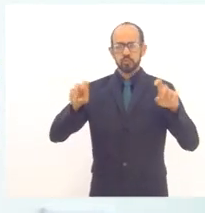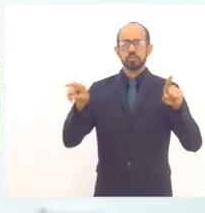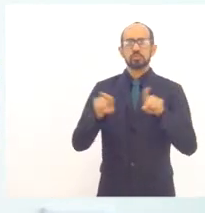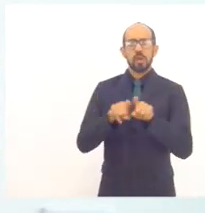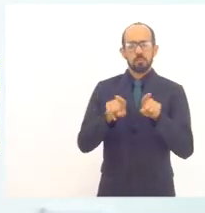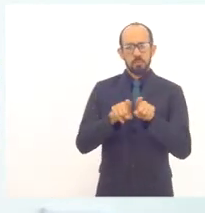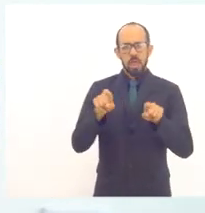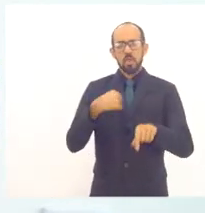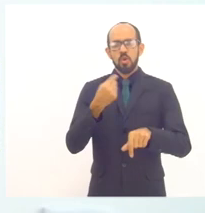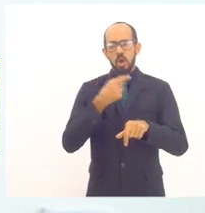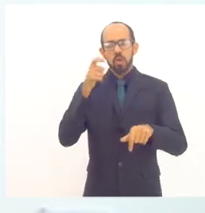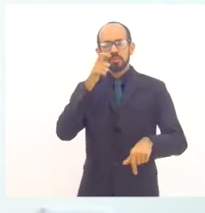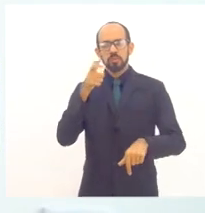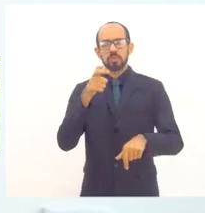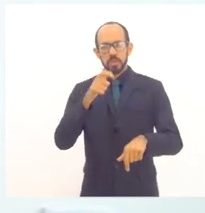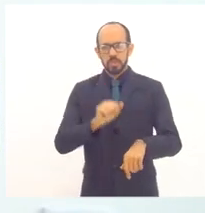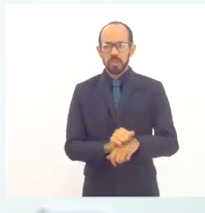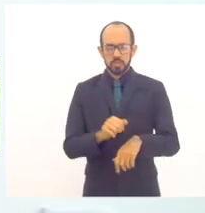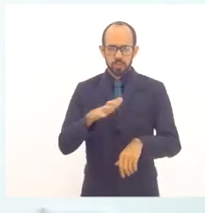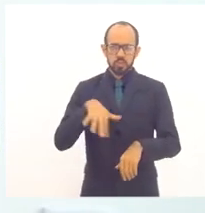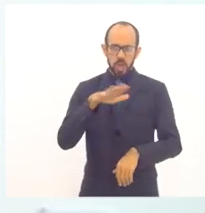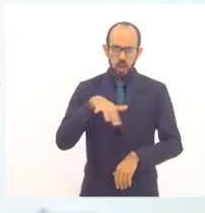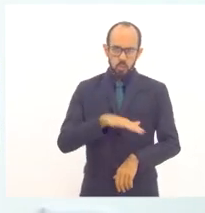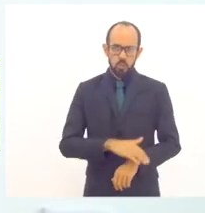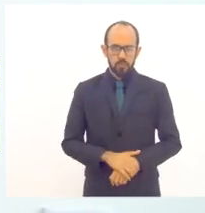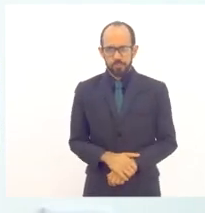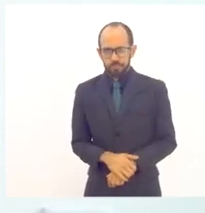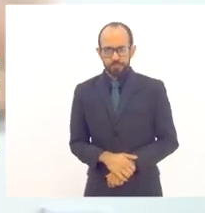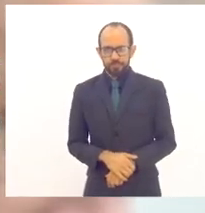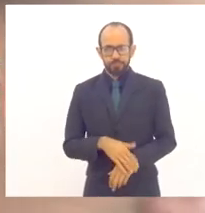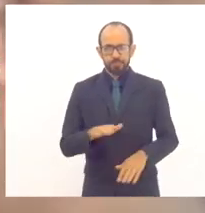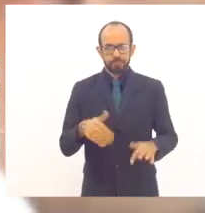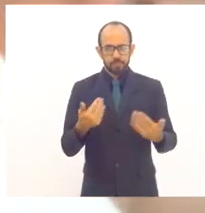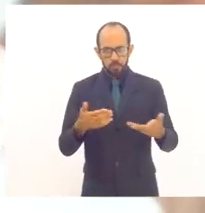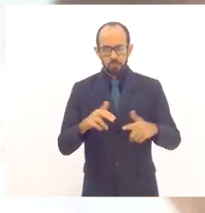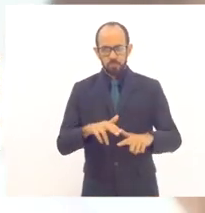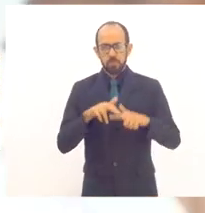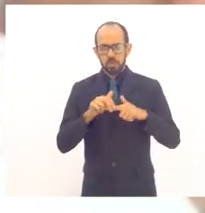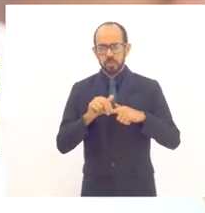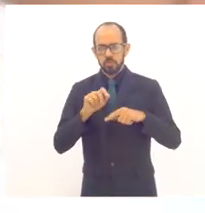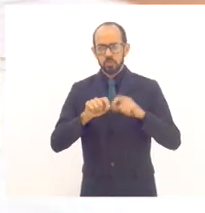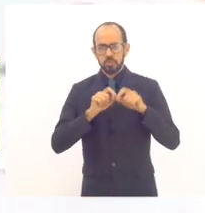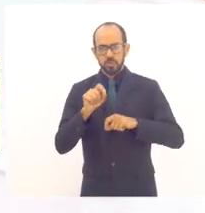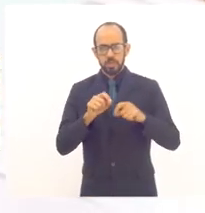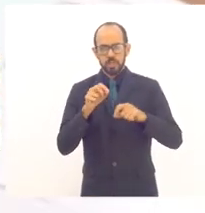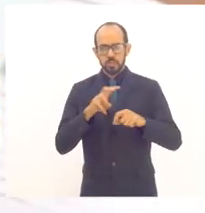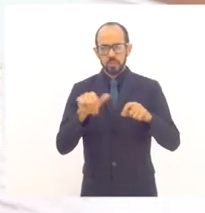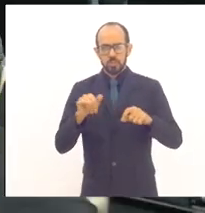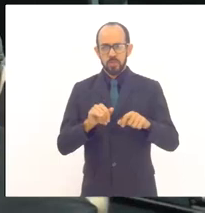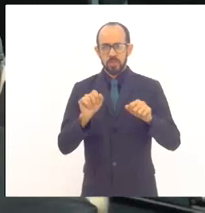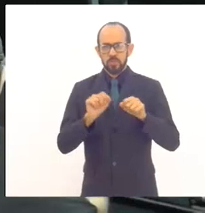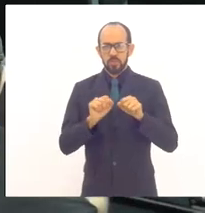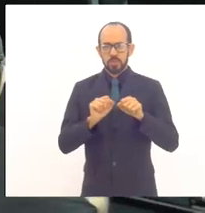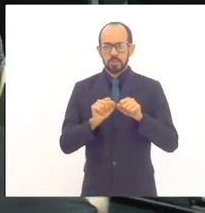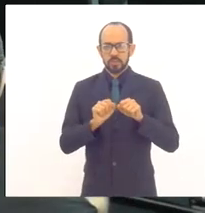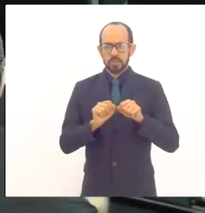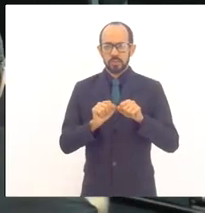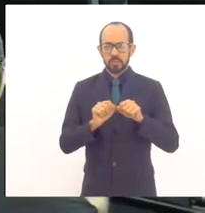nosso interesse geral. Então, para tanto, vamos compor, como há